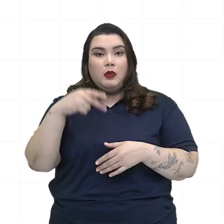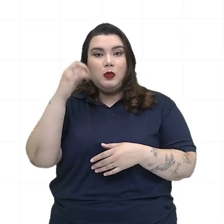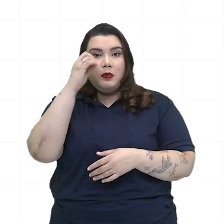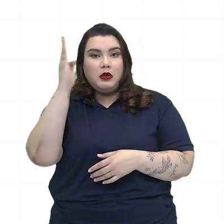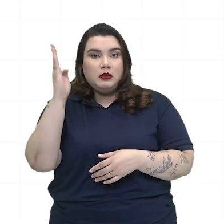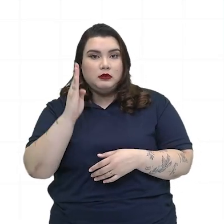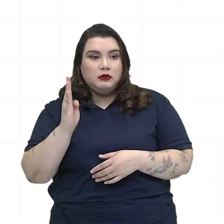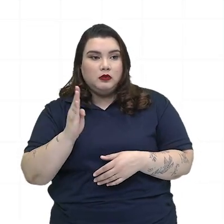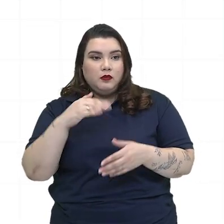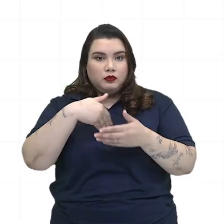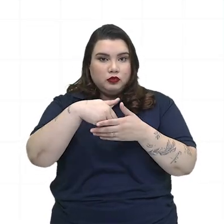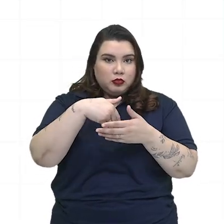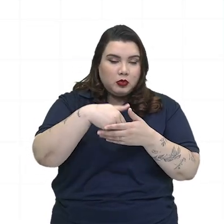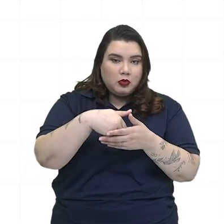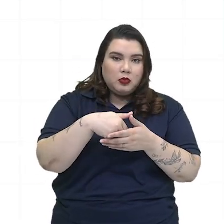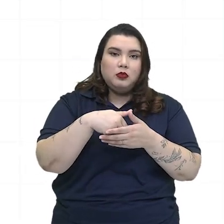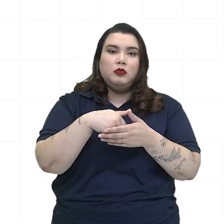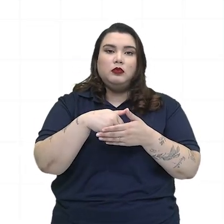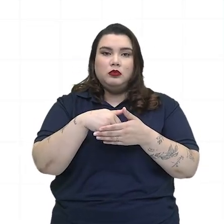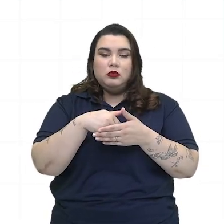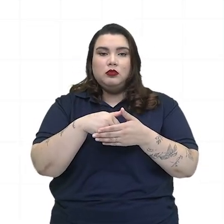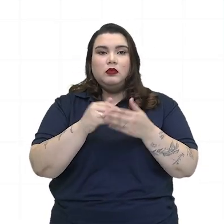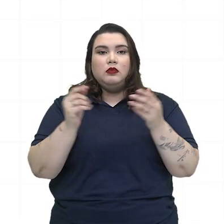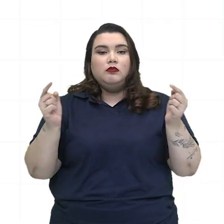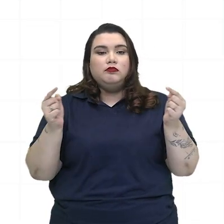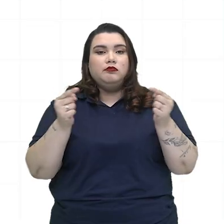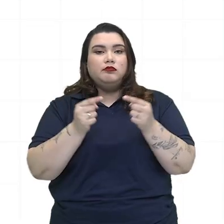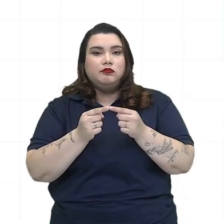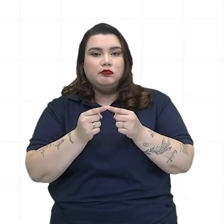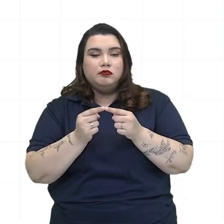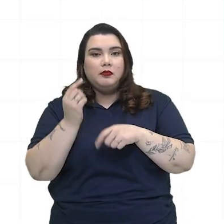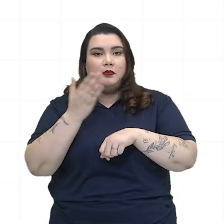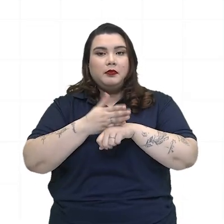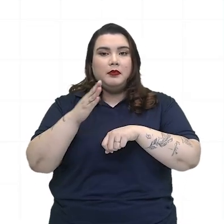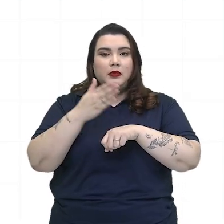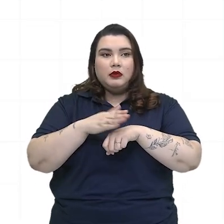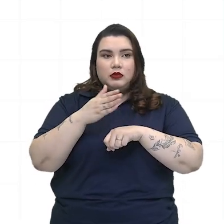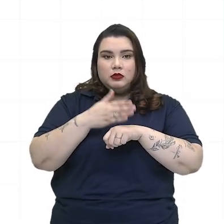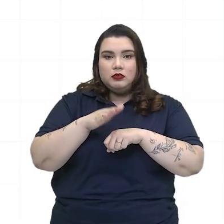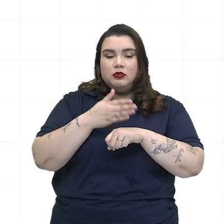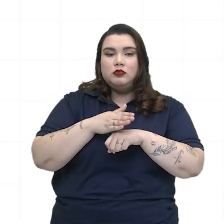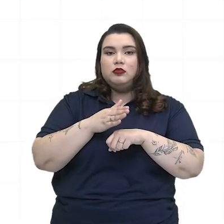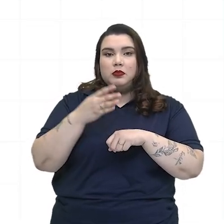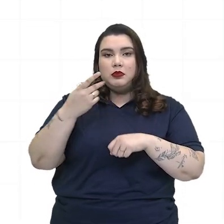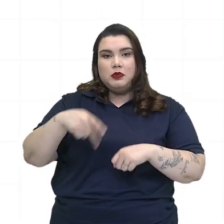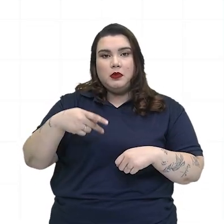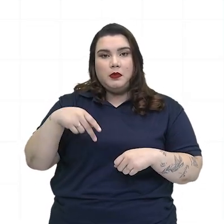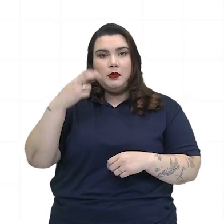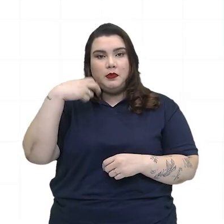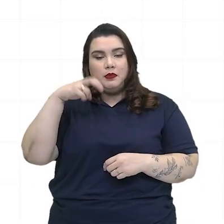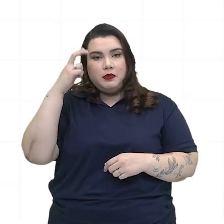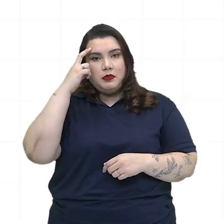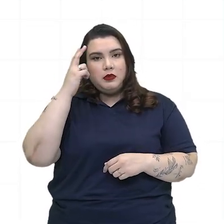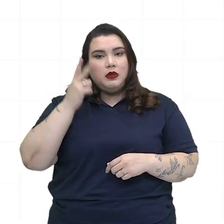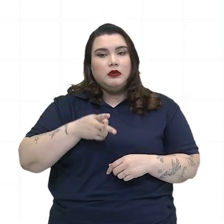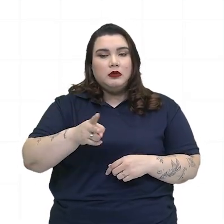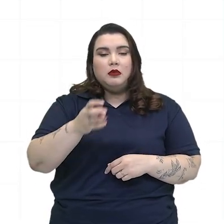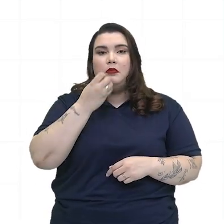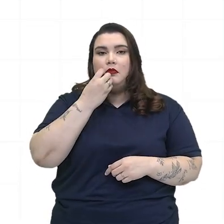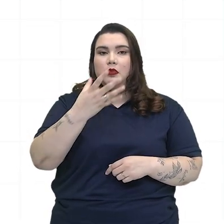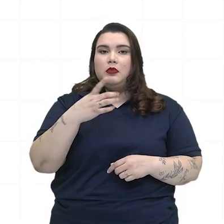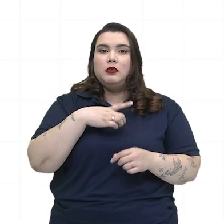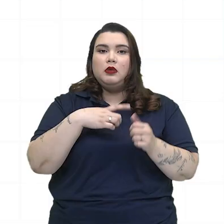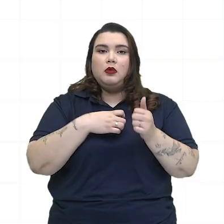jogar bola no que diz respeito a uma prática muito comum aí na nossa cultura. É sempre bom ter o acompanhamento